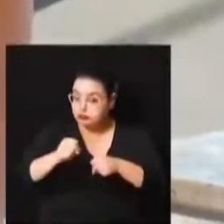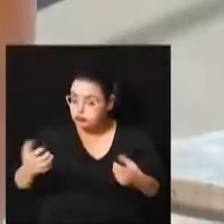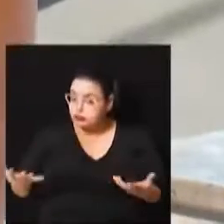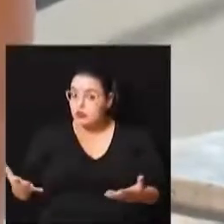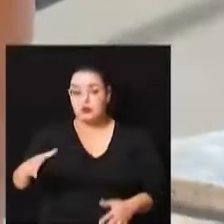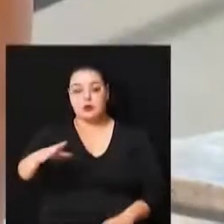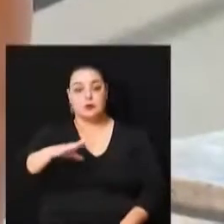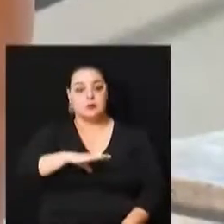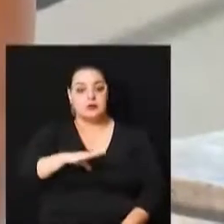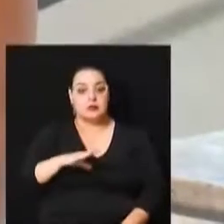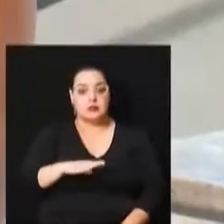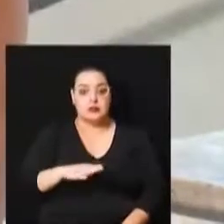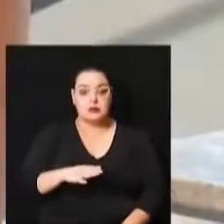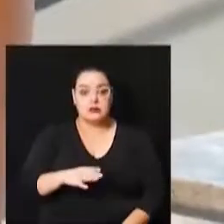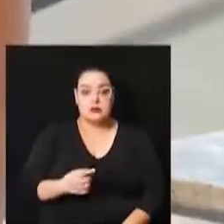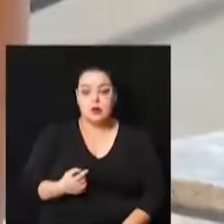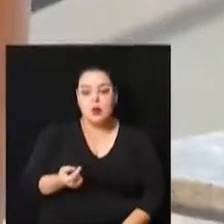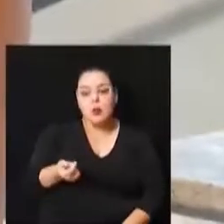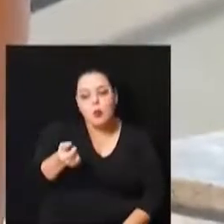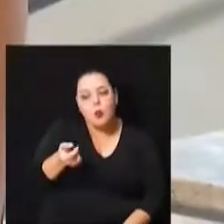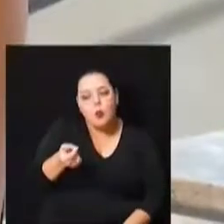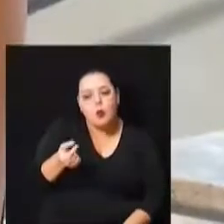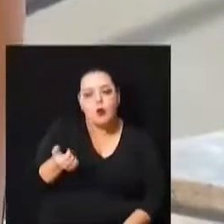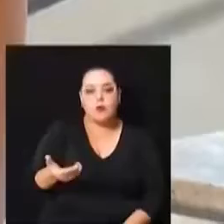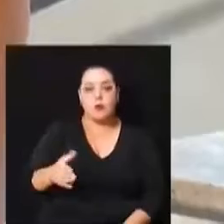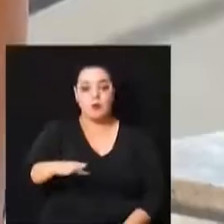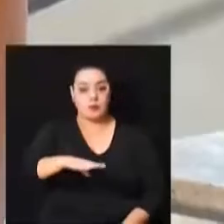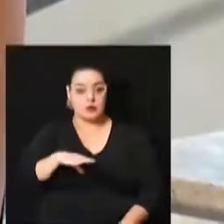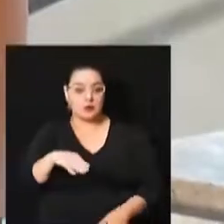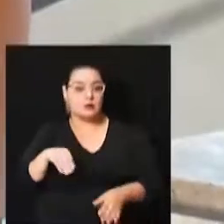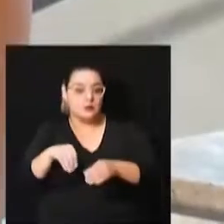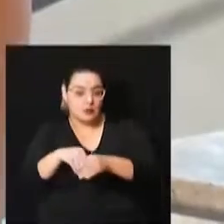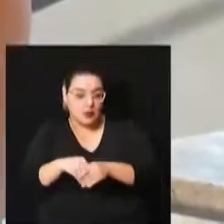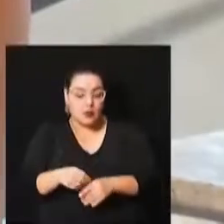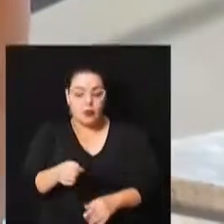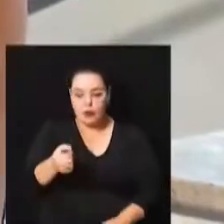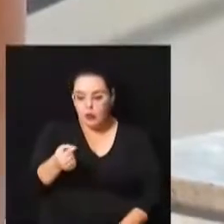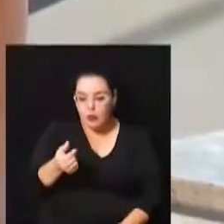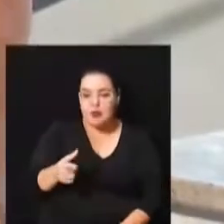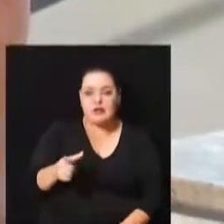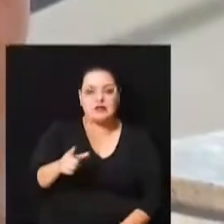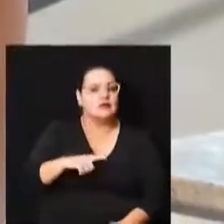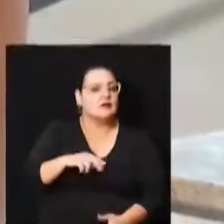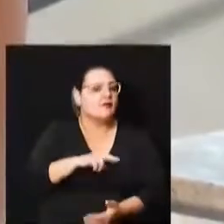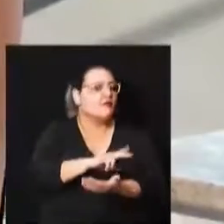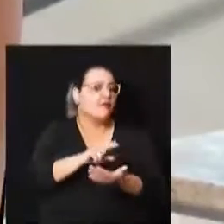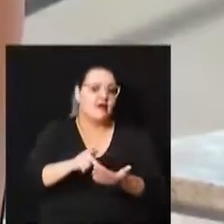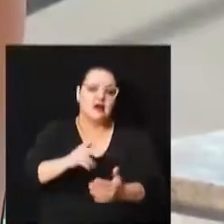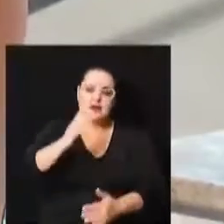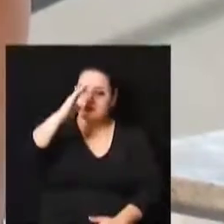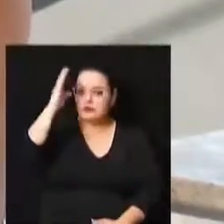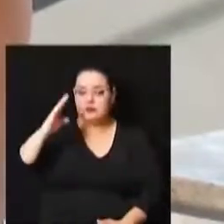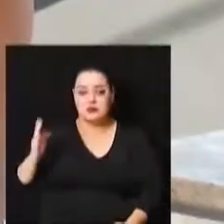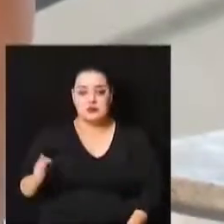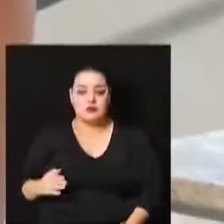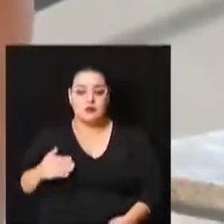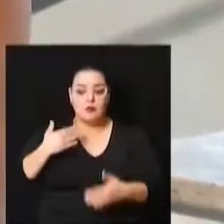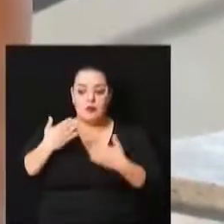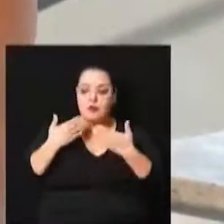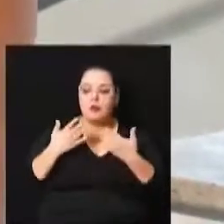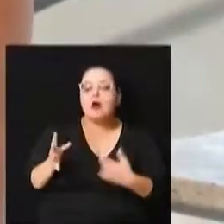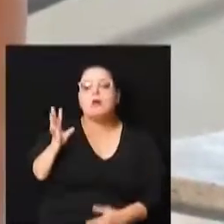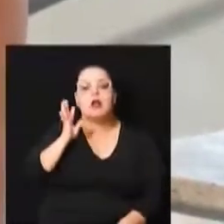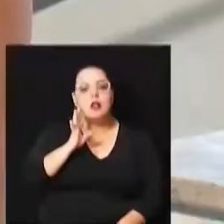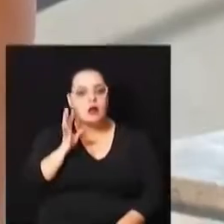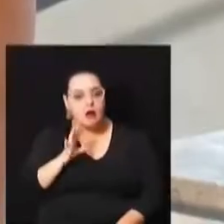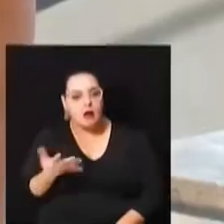Para a cidade que eu tô indo, eu acho que eu sou uma das poucas, é uma cidade mais no interior, então eu sou uma das poucas, mas tem muito brasileiro. E a gente está batendo um papo